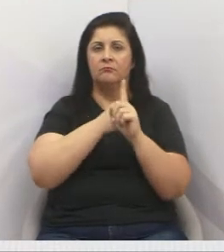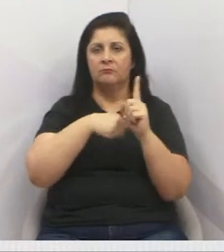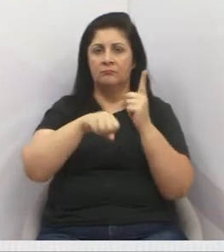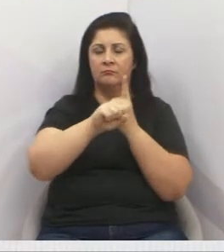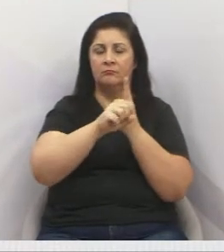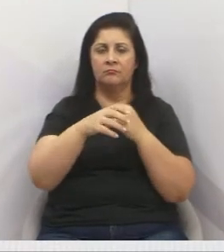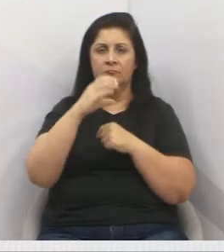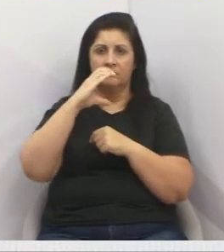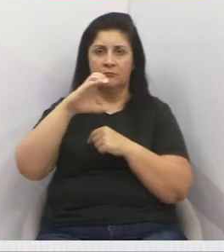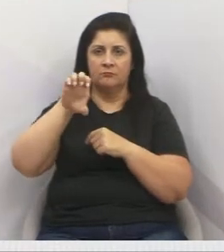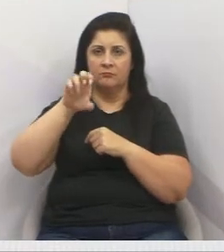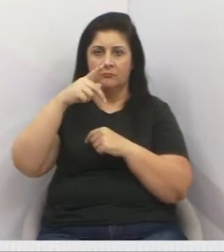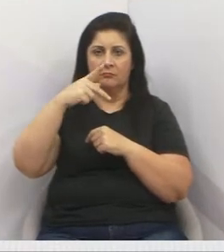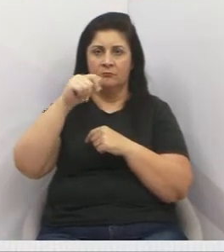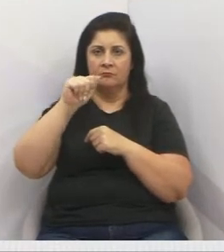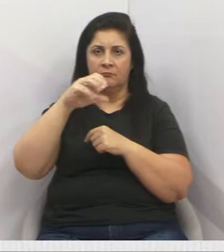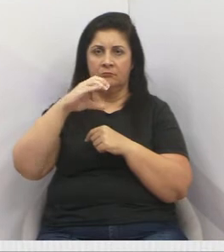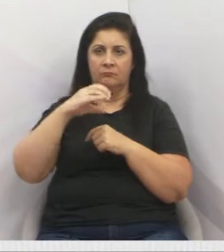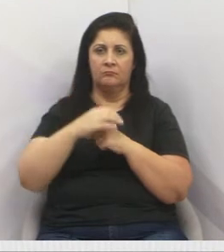Sociedade Civil, CEPAC.